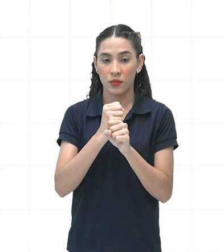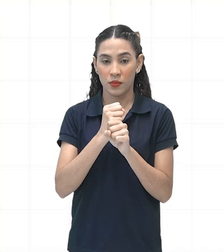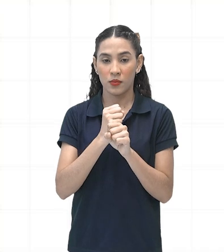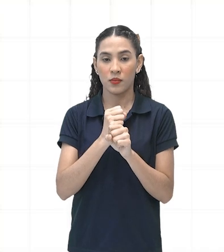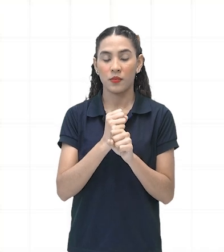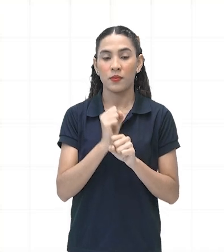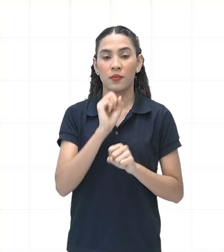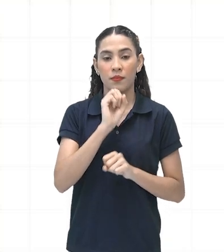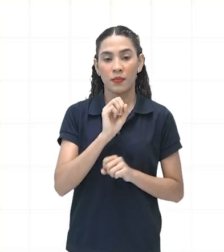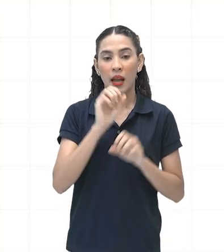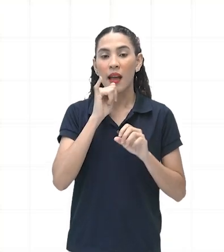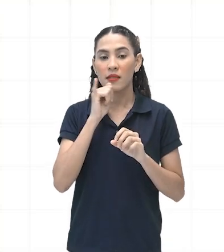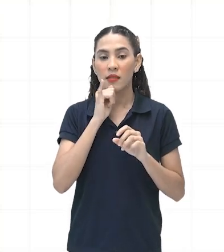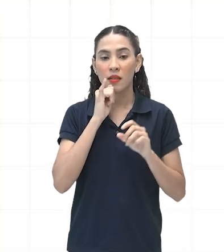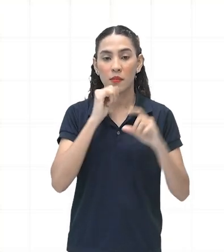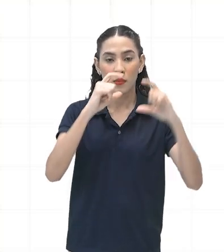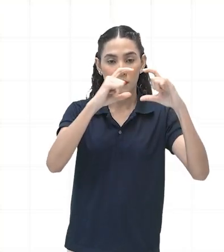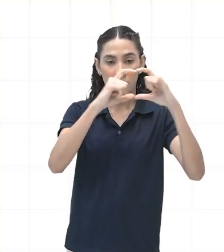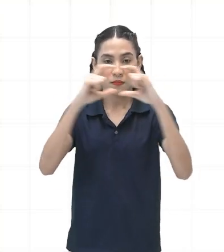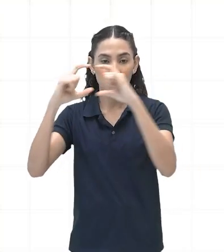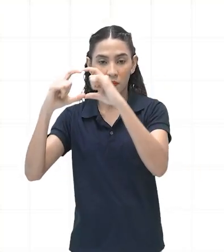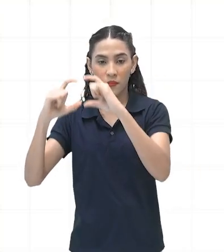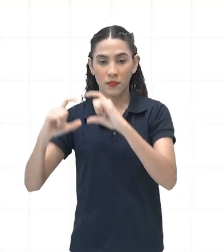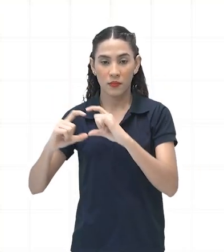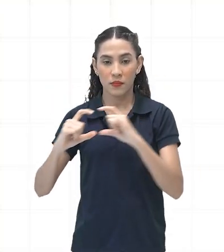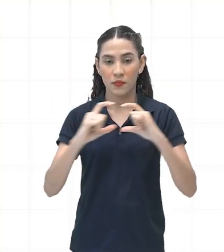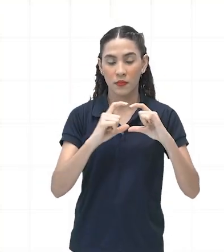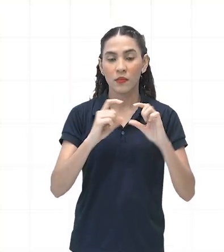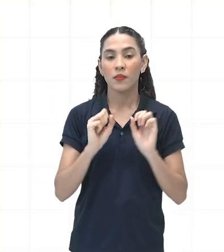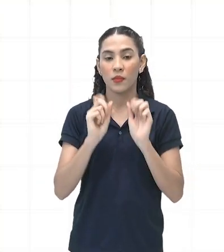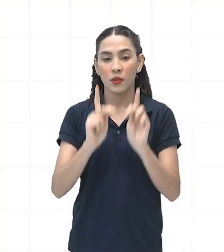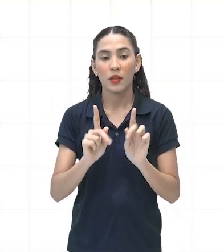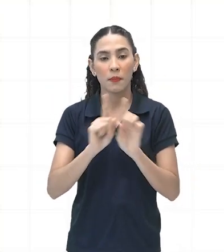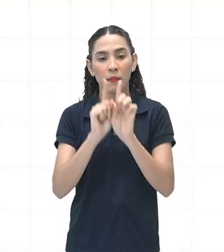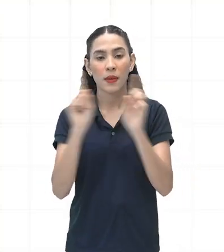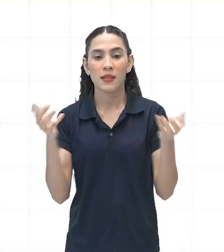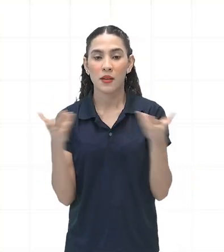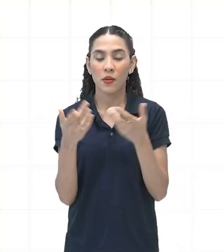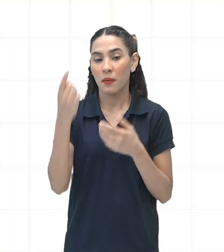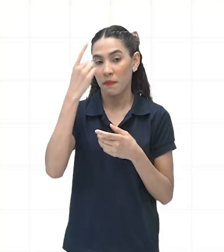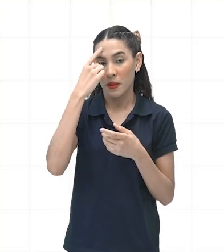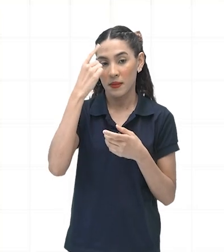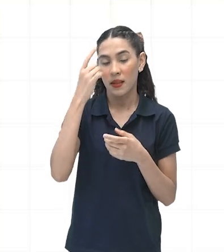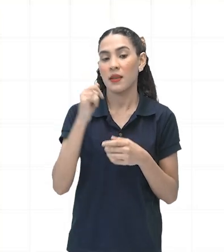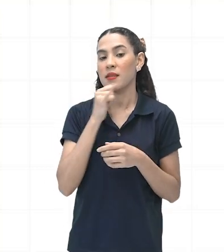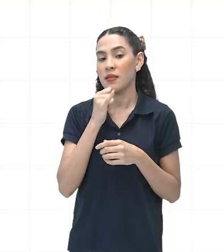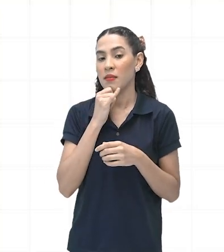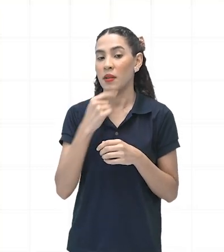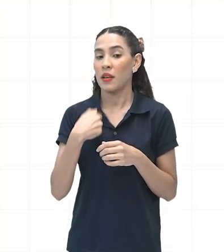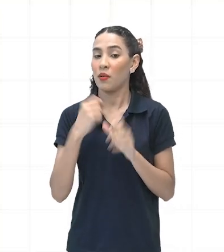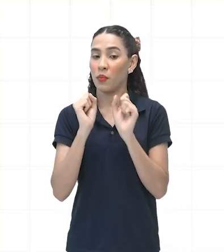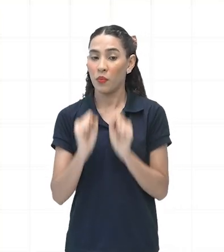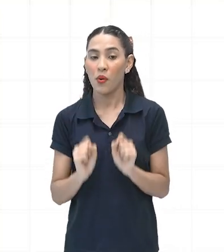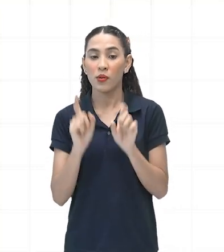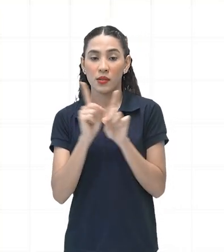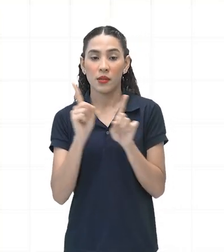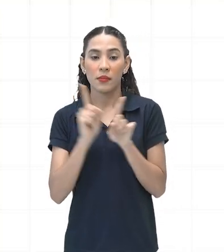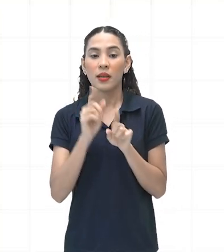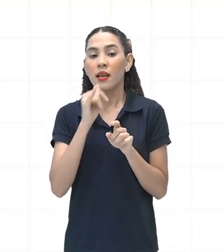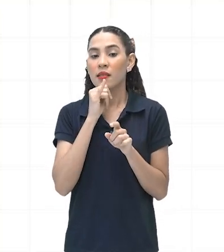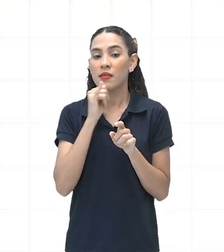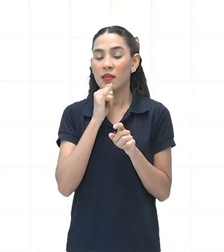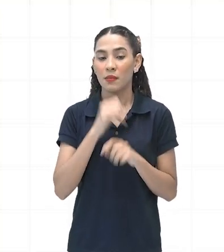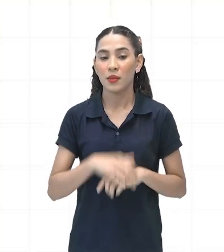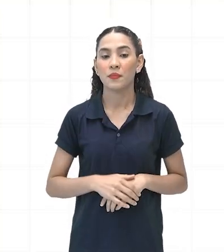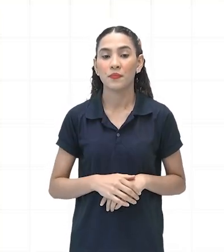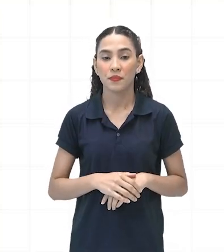desse. Muito bem. E agora vamos pensar o seguinte, né? Eu posso também escrever essa